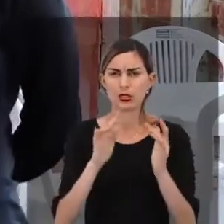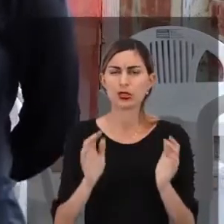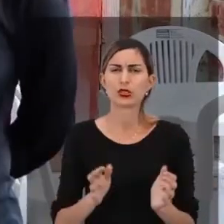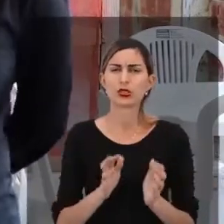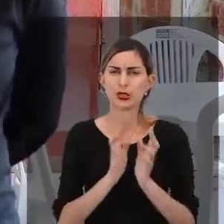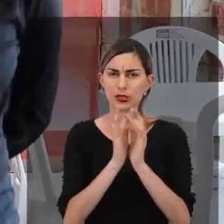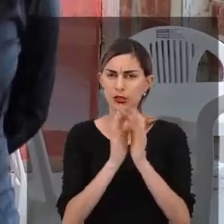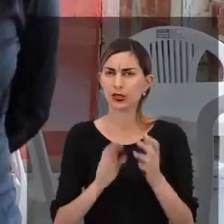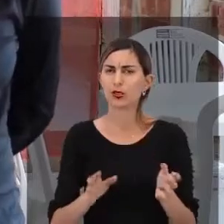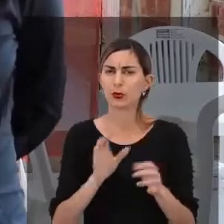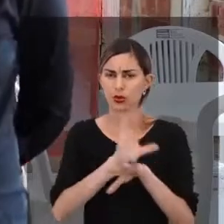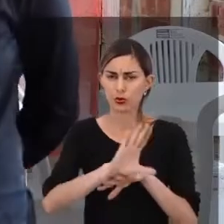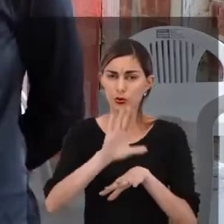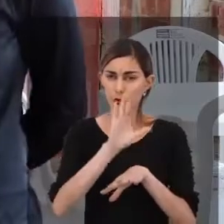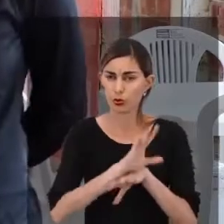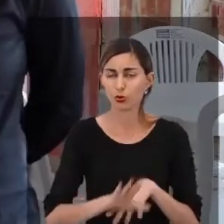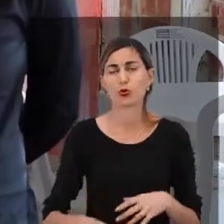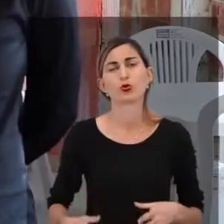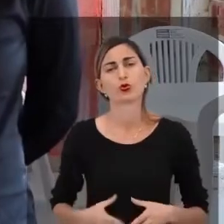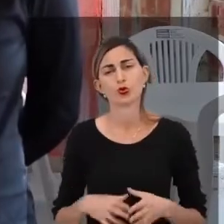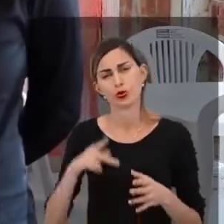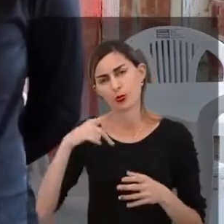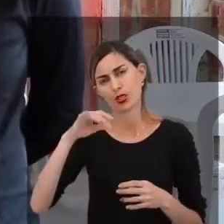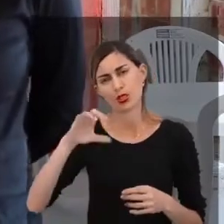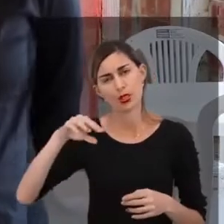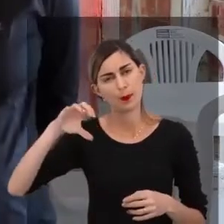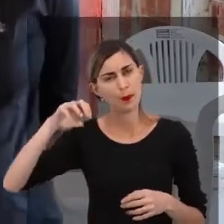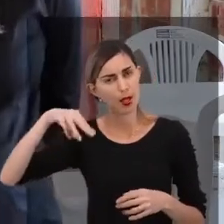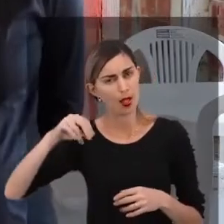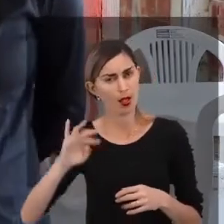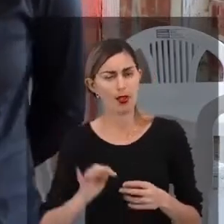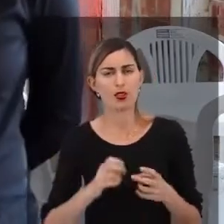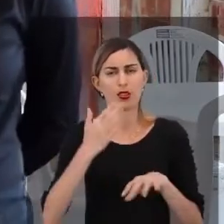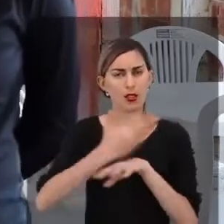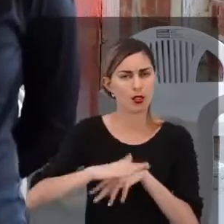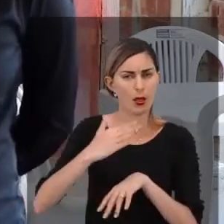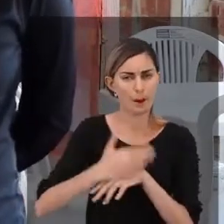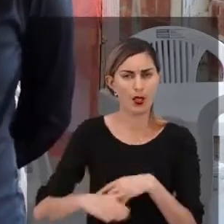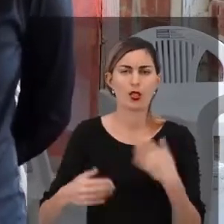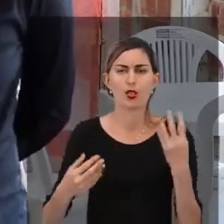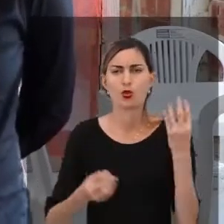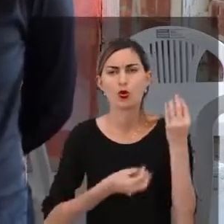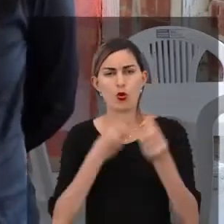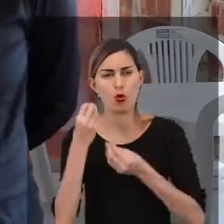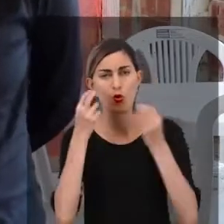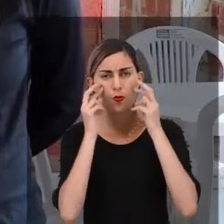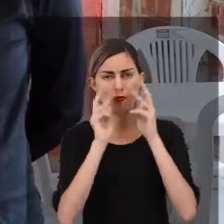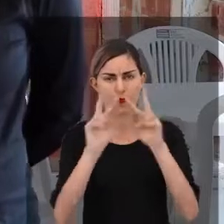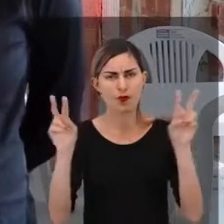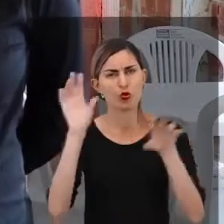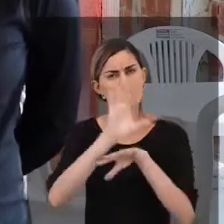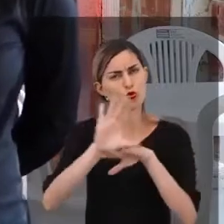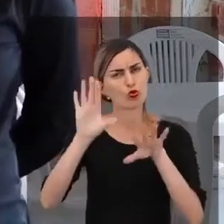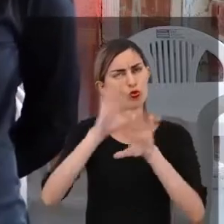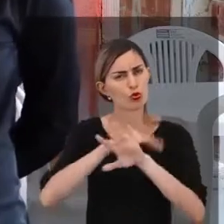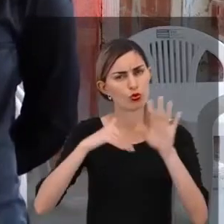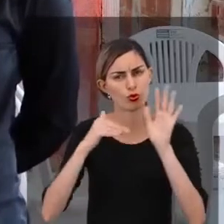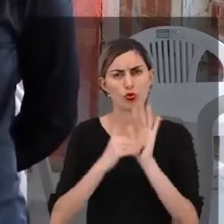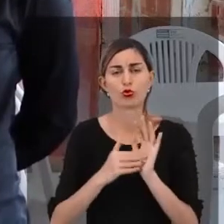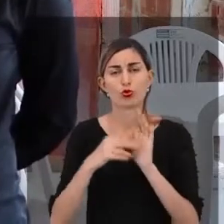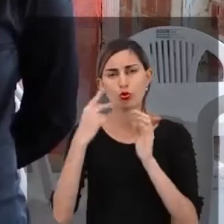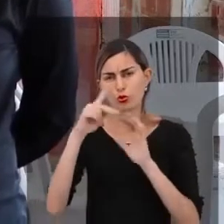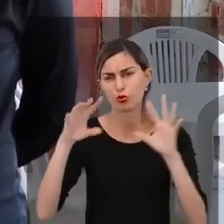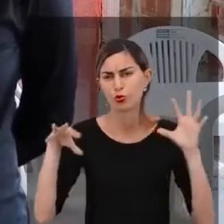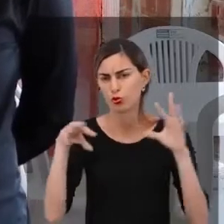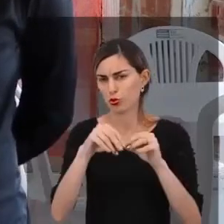da dinâmica do curso. O PCMSO está dentro de uma dinâmica, o PCMAT está dentro de outra. Os treinamentos, os procedimentos. Então, vejam o curso como um